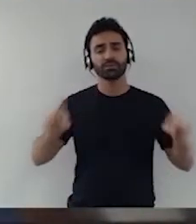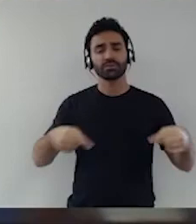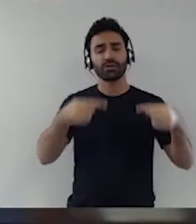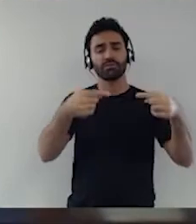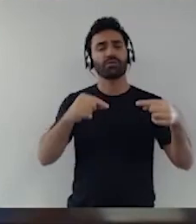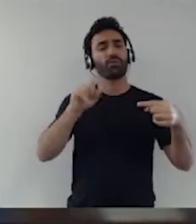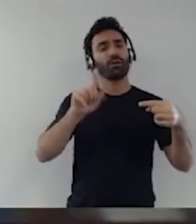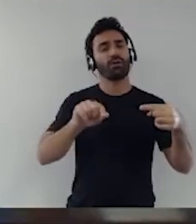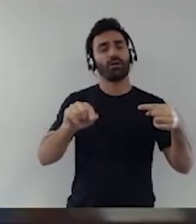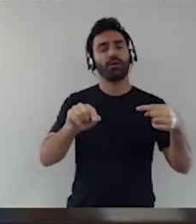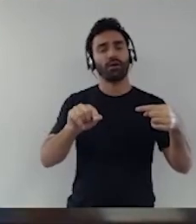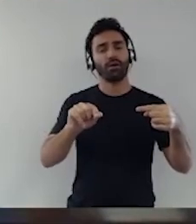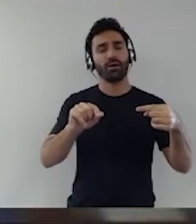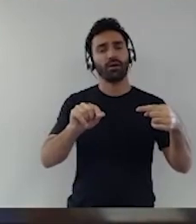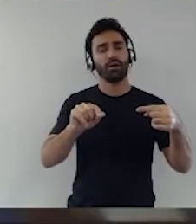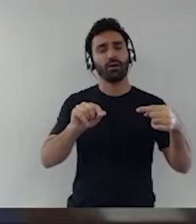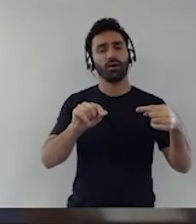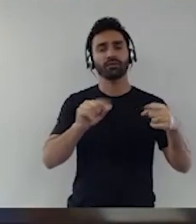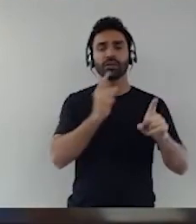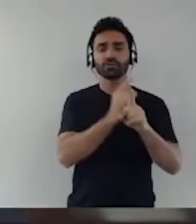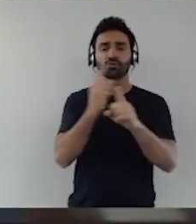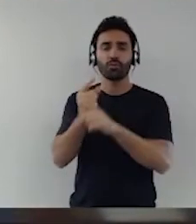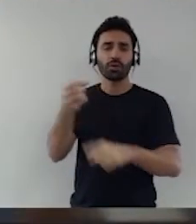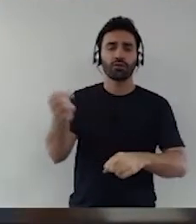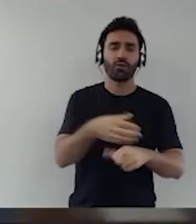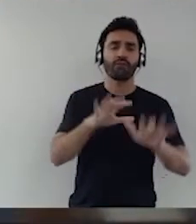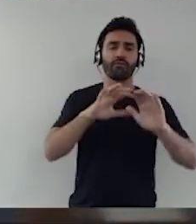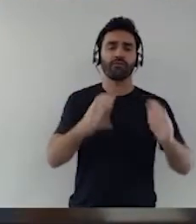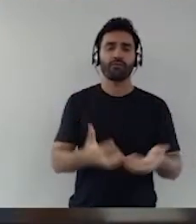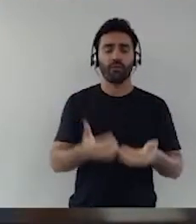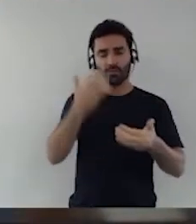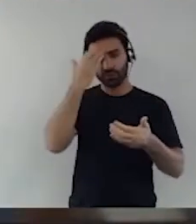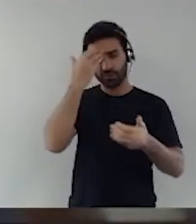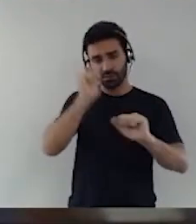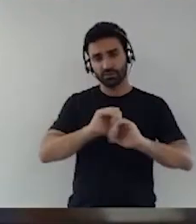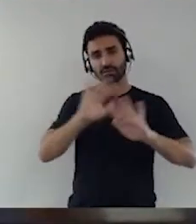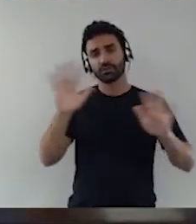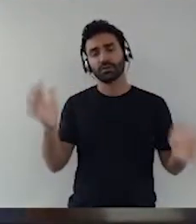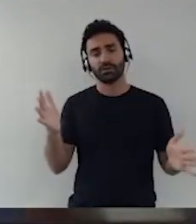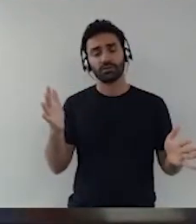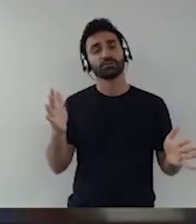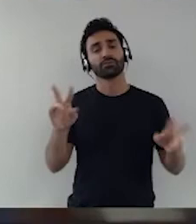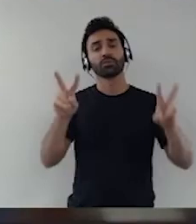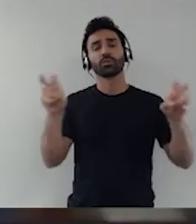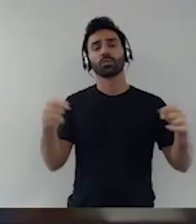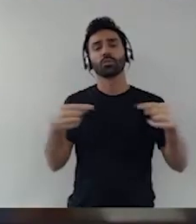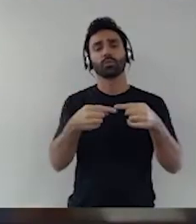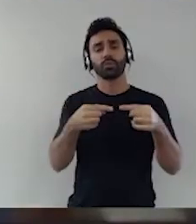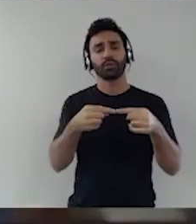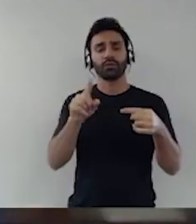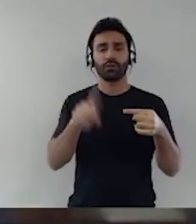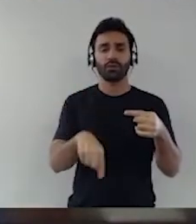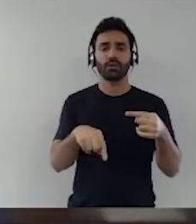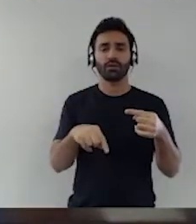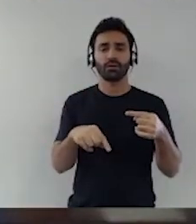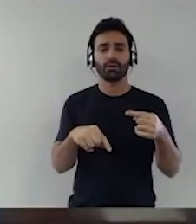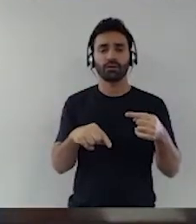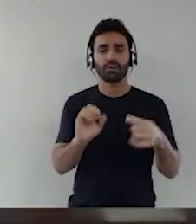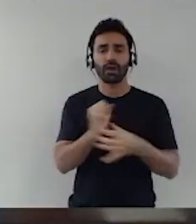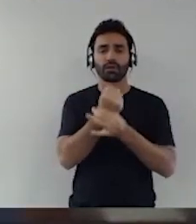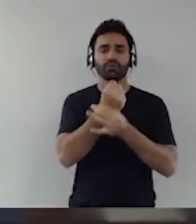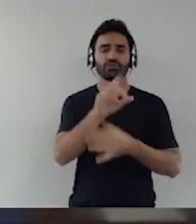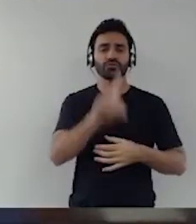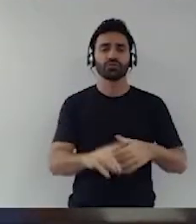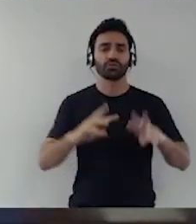de construção para novas formas de compreensão a respeito da garantia dos direitos